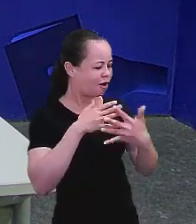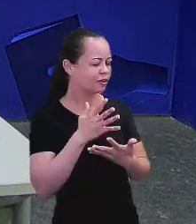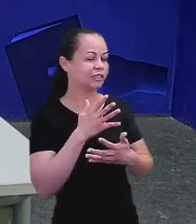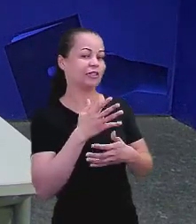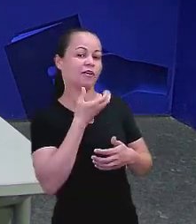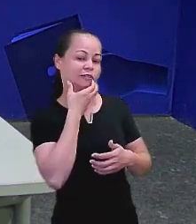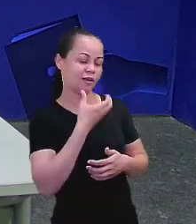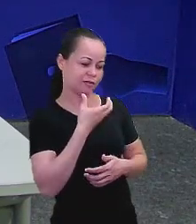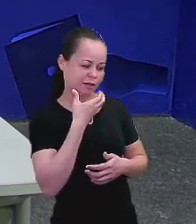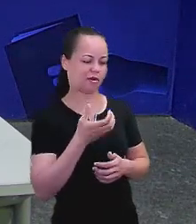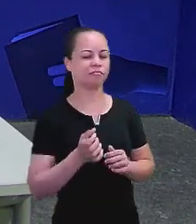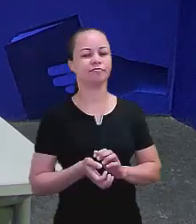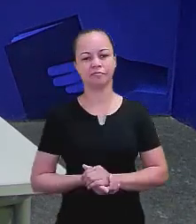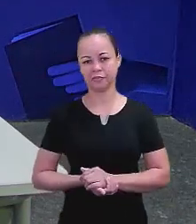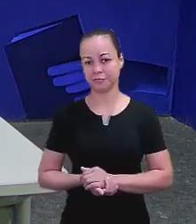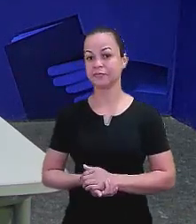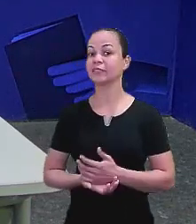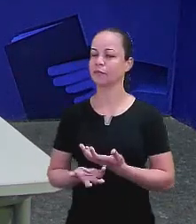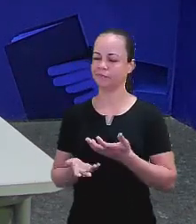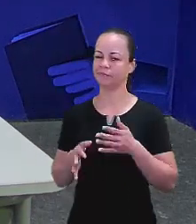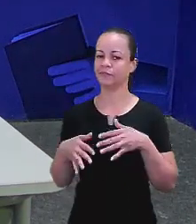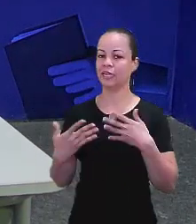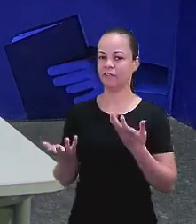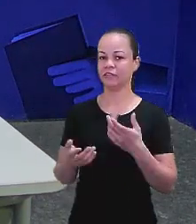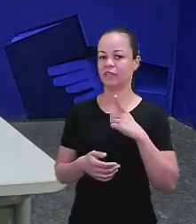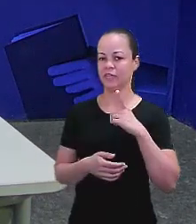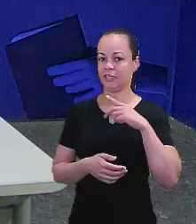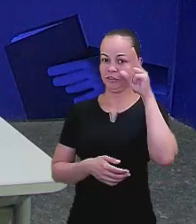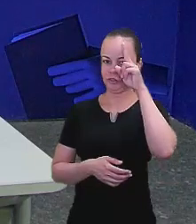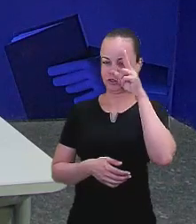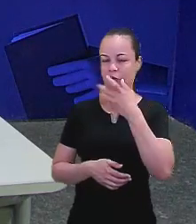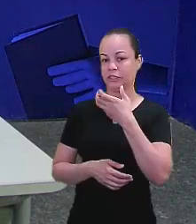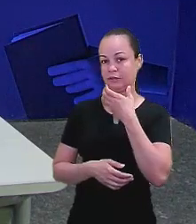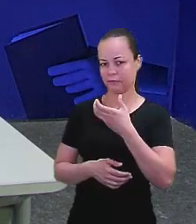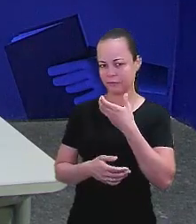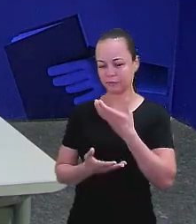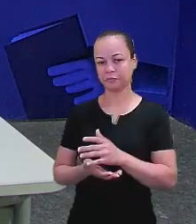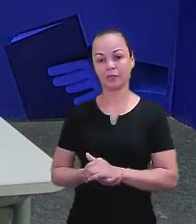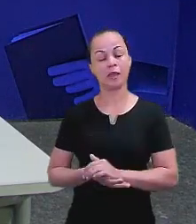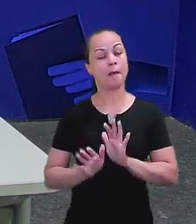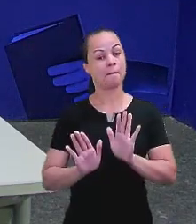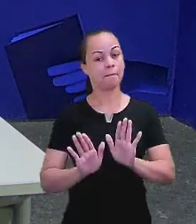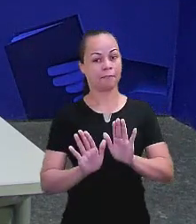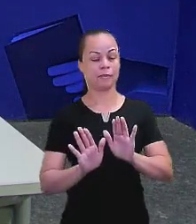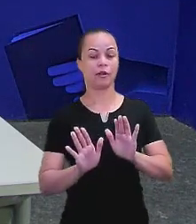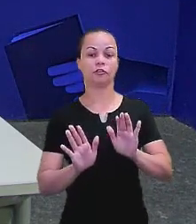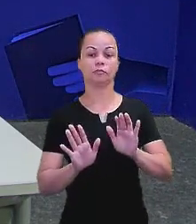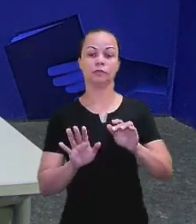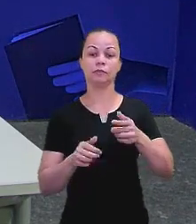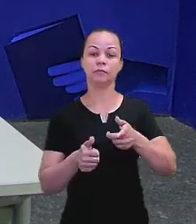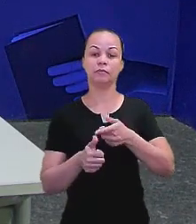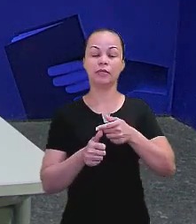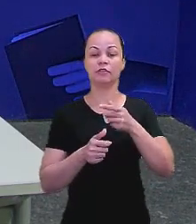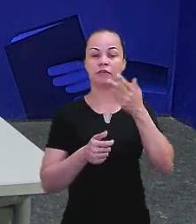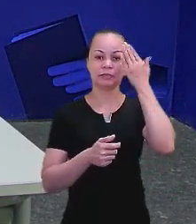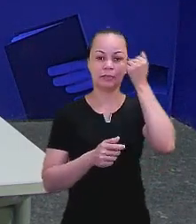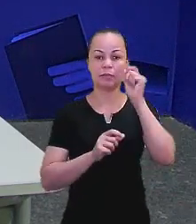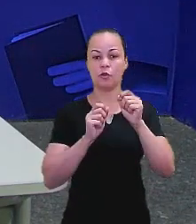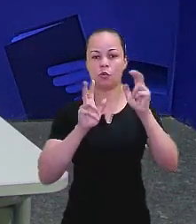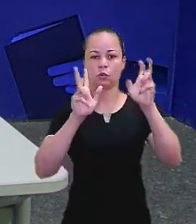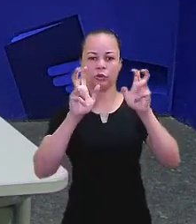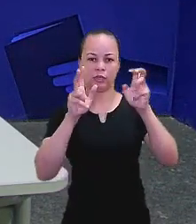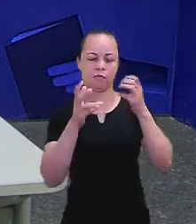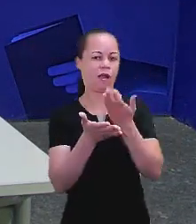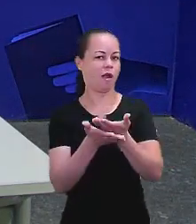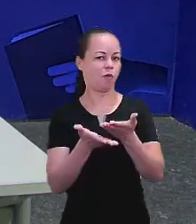gente vai ouvir história sobre Natal. Ai, que bom. Vamos lá, vamos. Mas primeiro a gente vai saber qual o tema da nossa aula de hoje, tá, Lilinha? Ah,